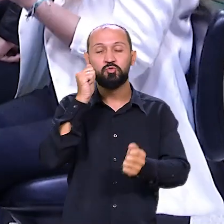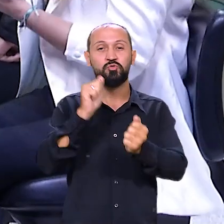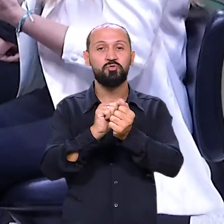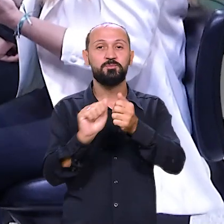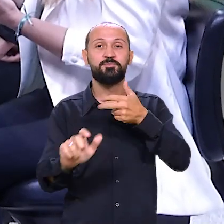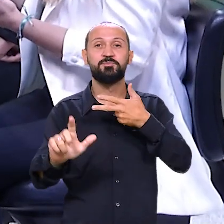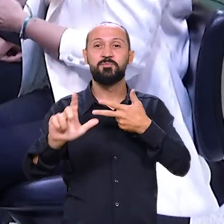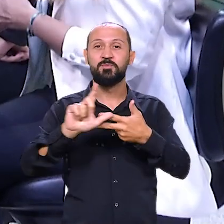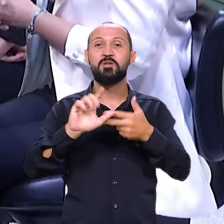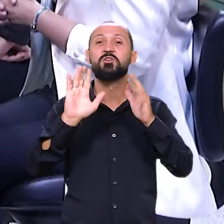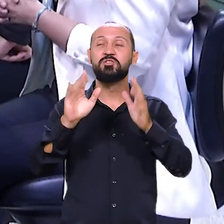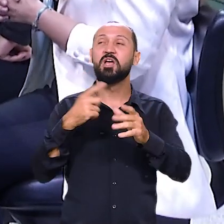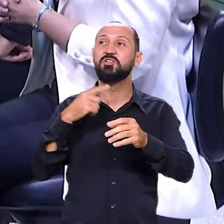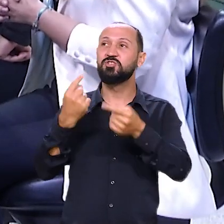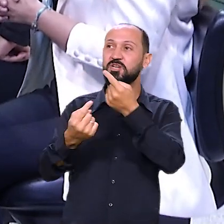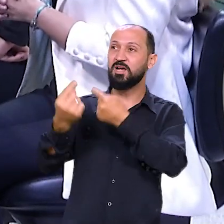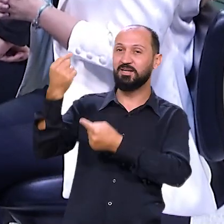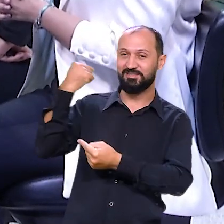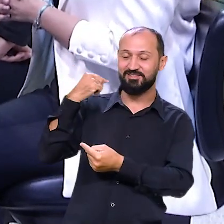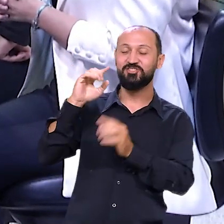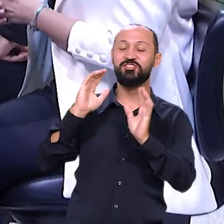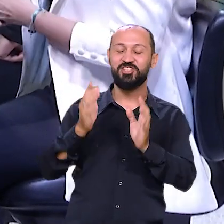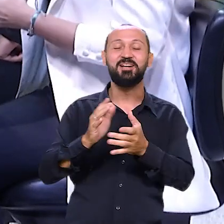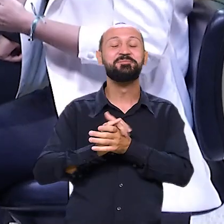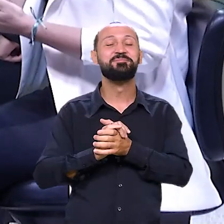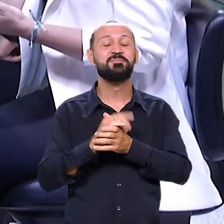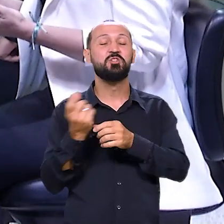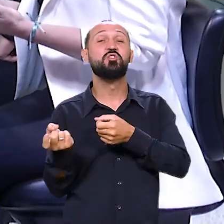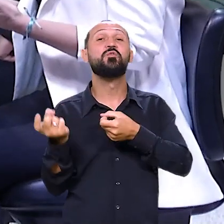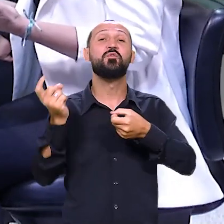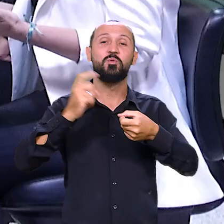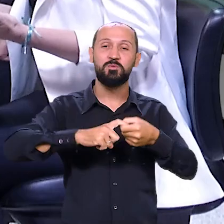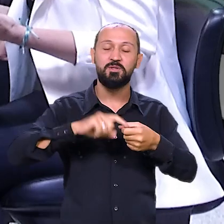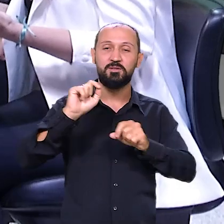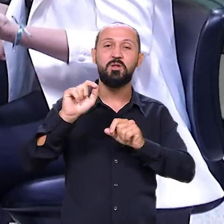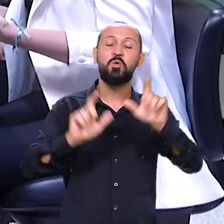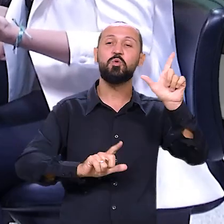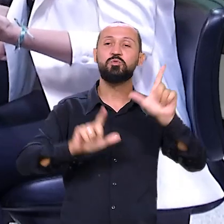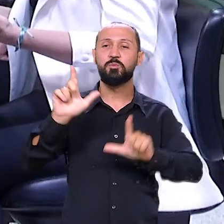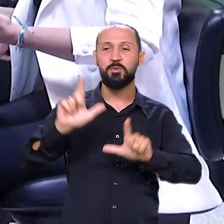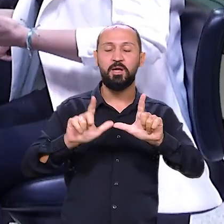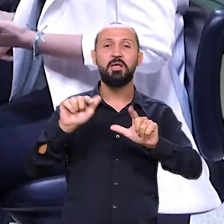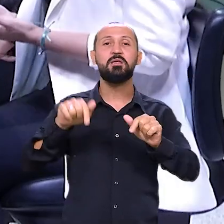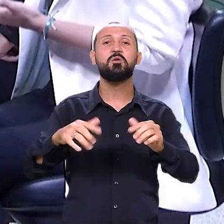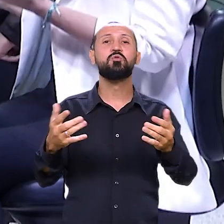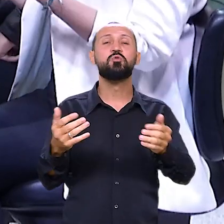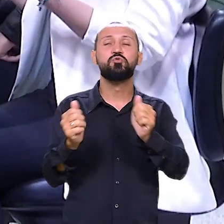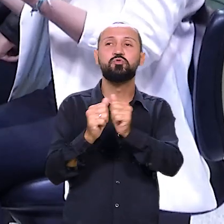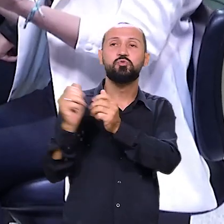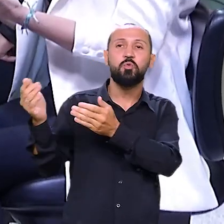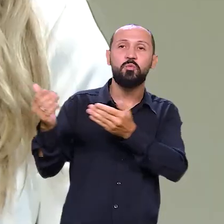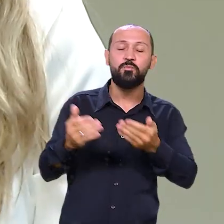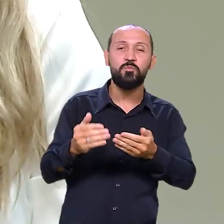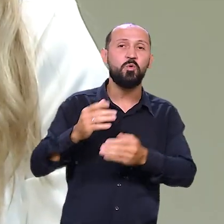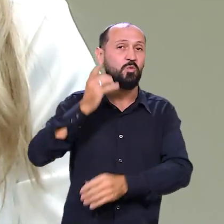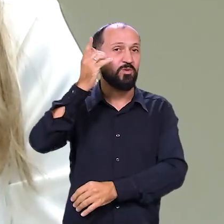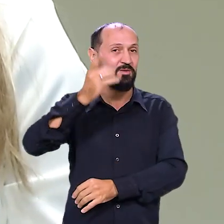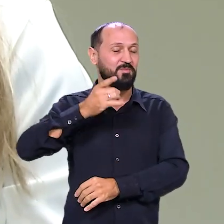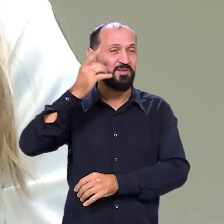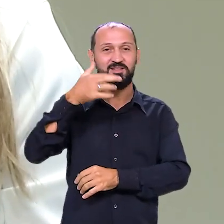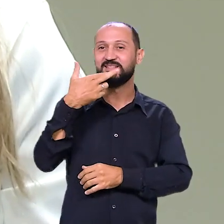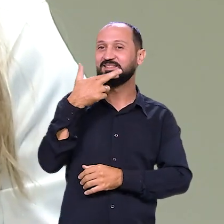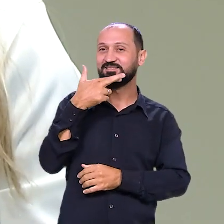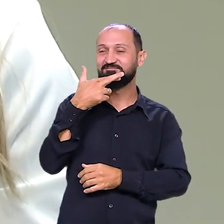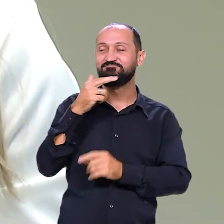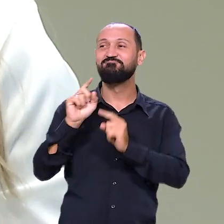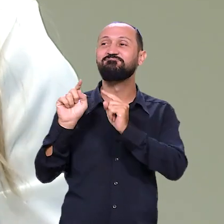Dentro do Legislativo, ele já existia na nossa programação. Exatamente, né? Retornando ao programa, aqui o nosso convidado, o deputado